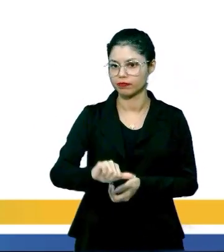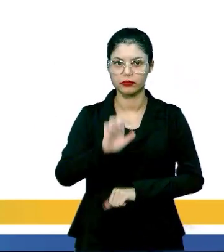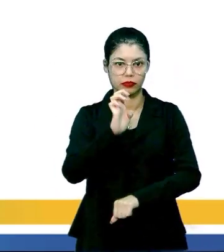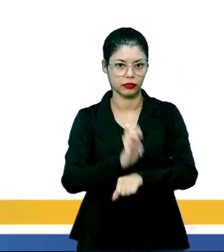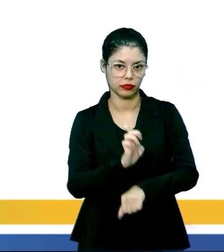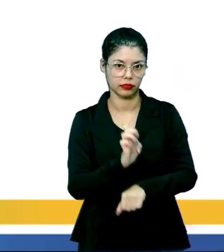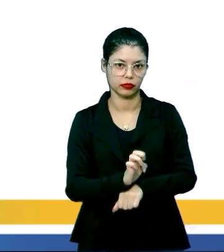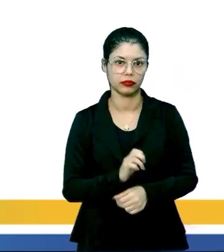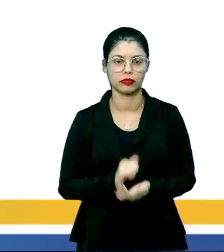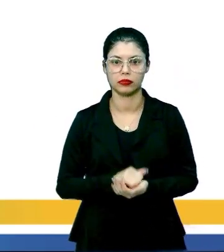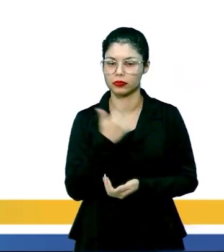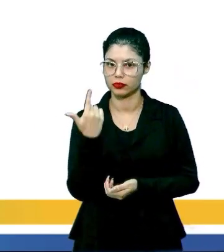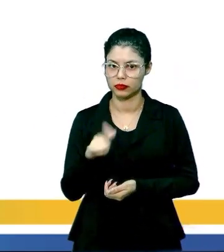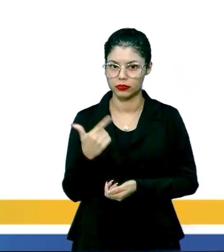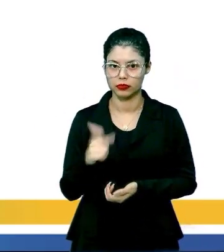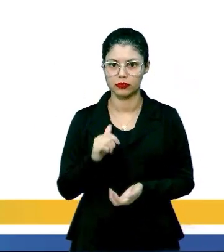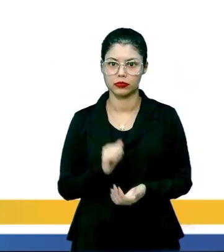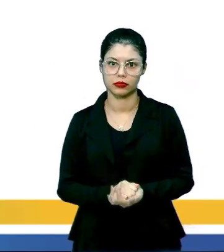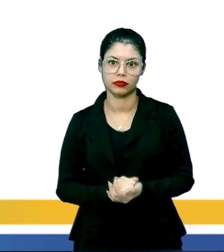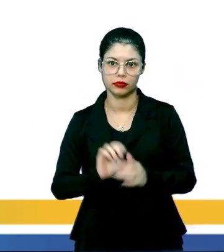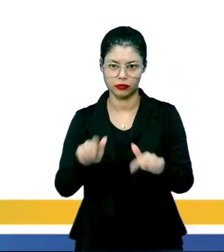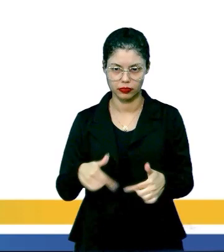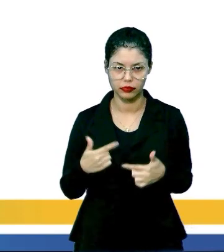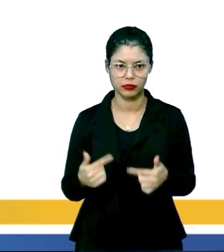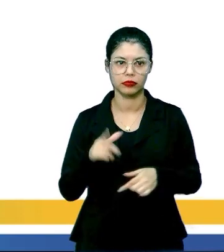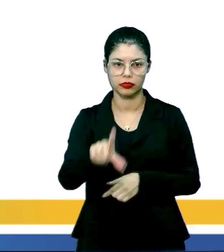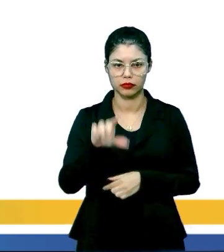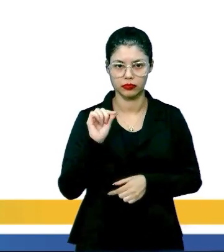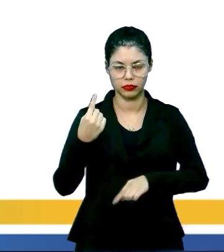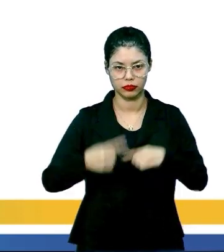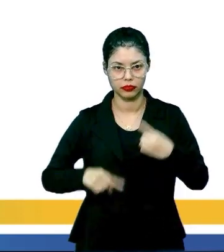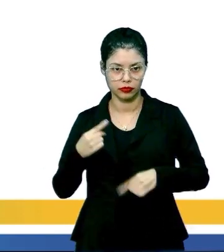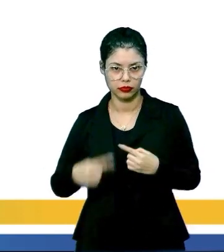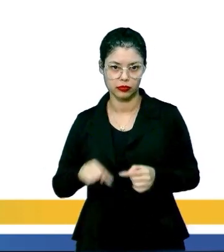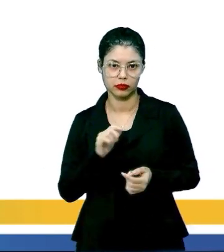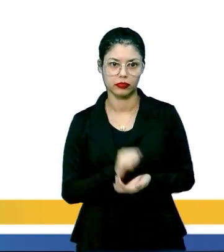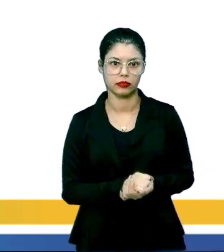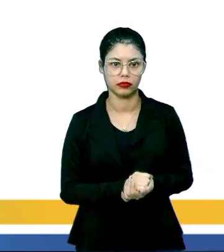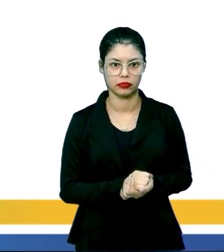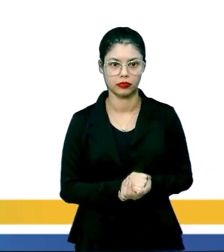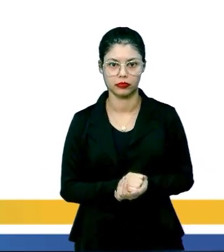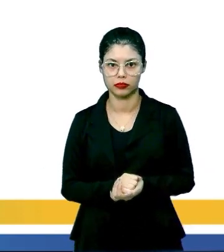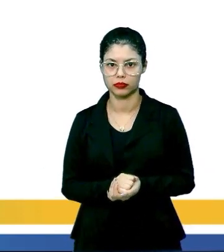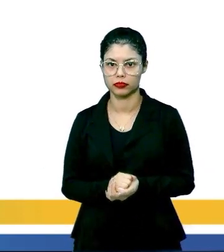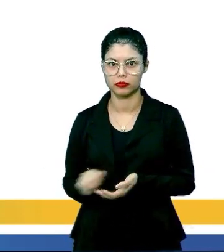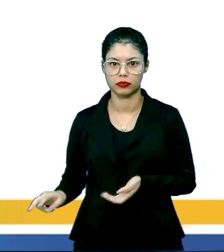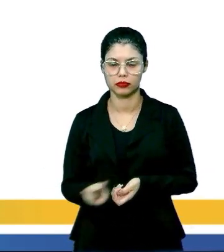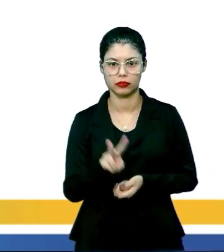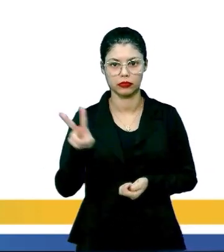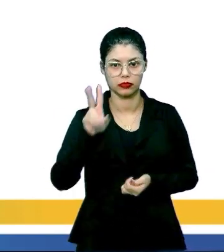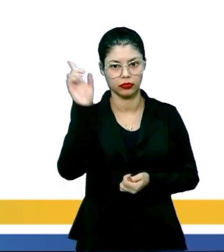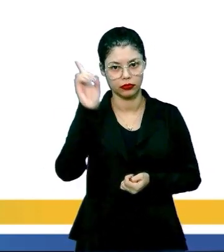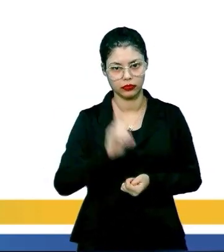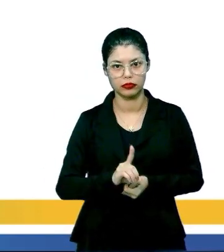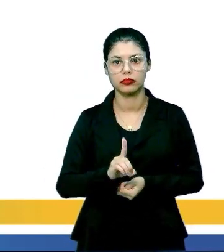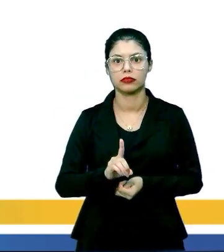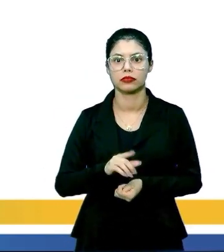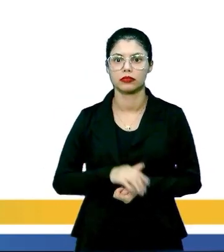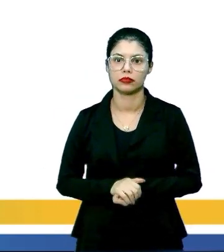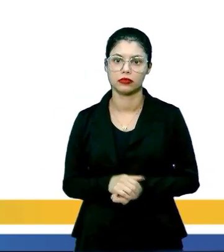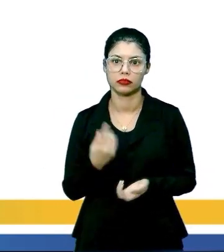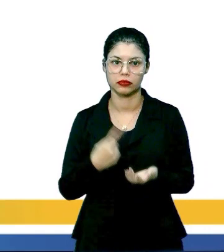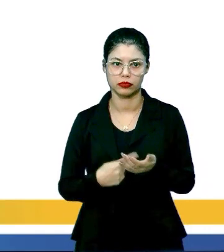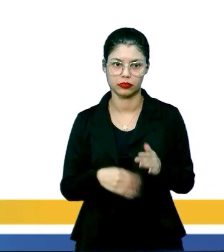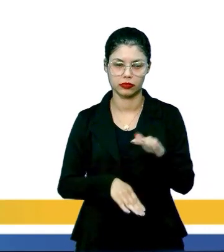se negava o Estado, não se reivindicava a participação nas decisões políticas, defendia-se valores